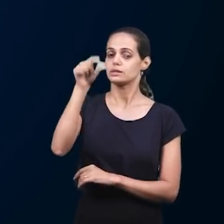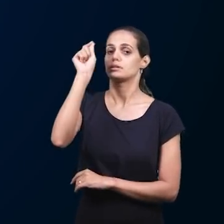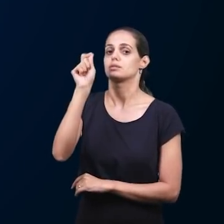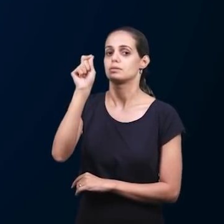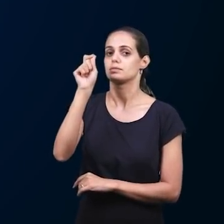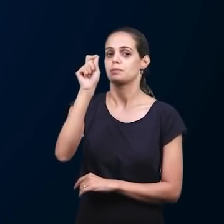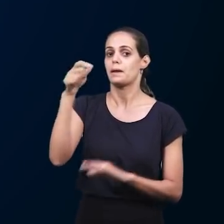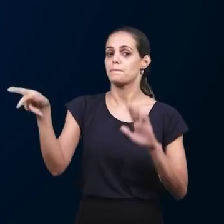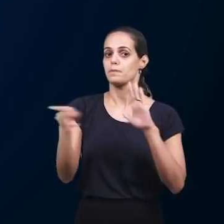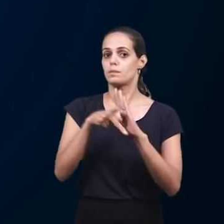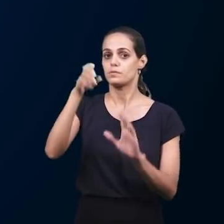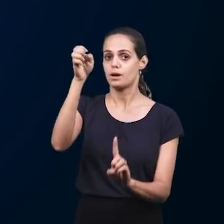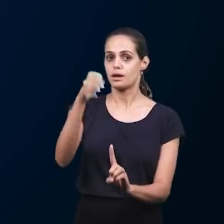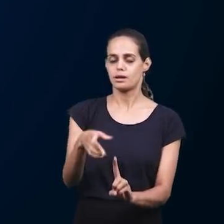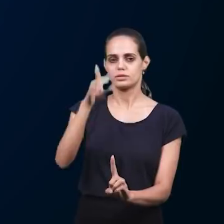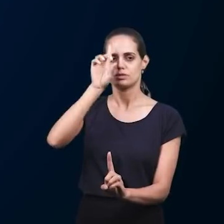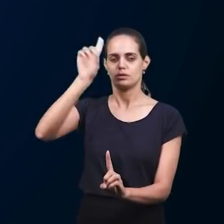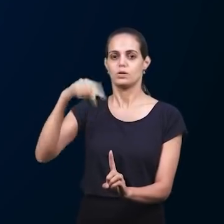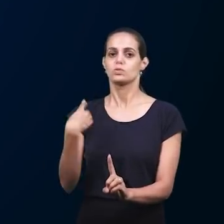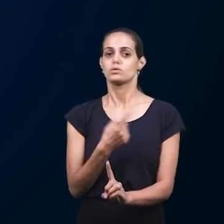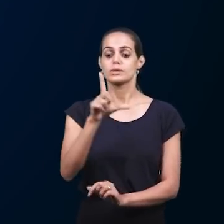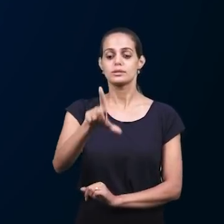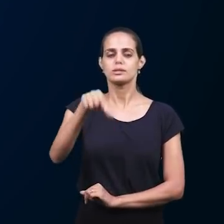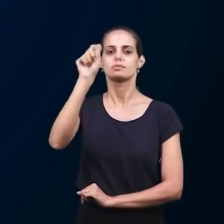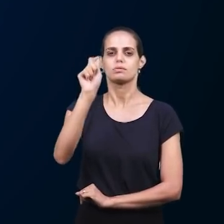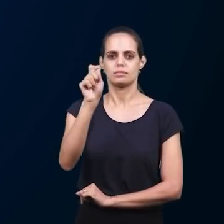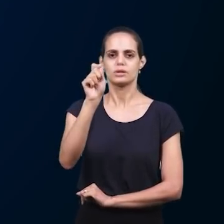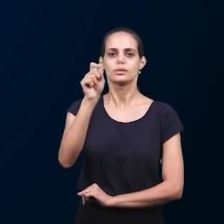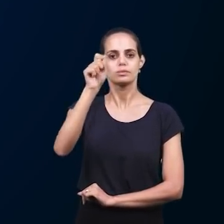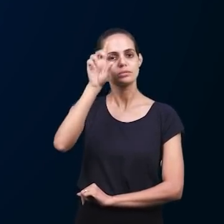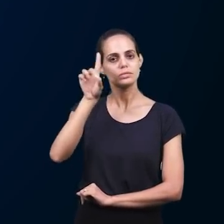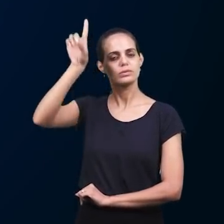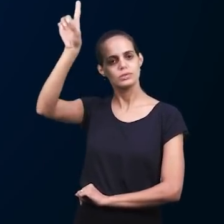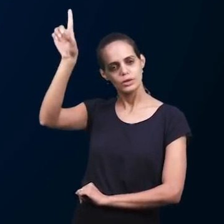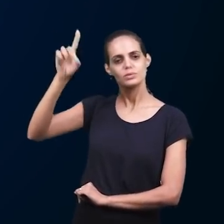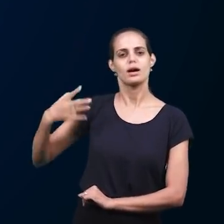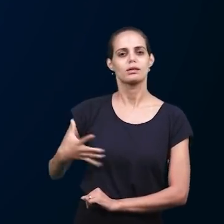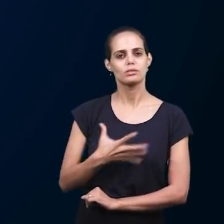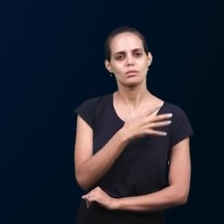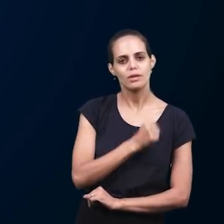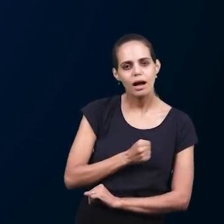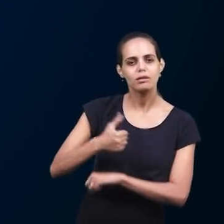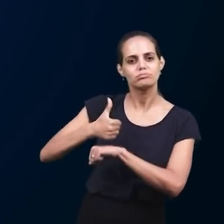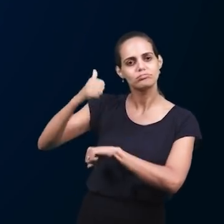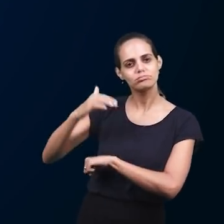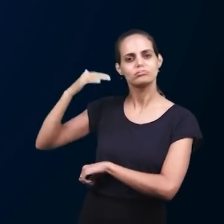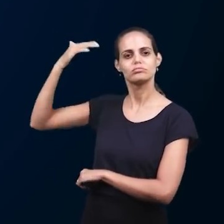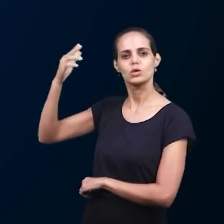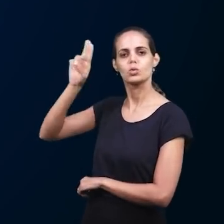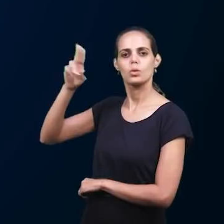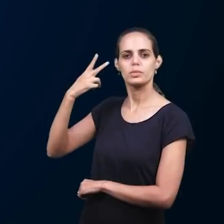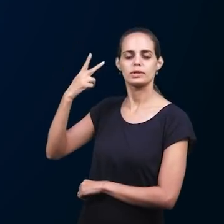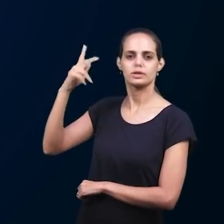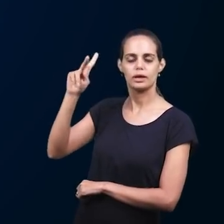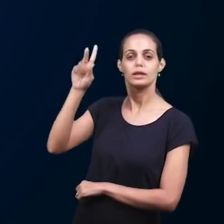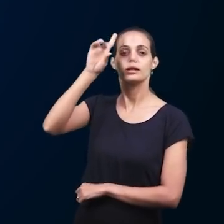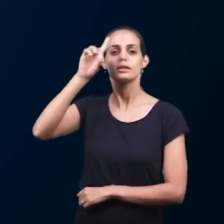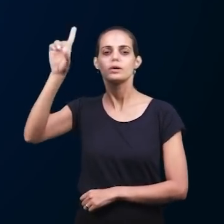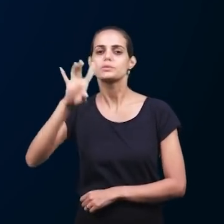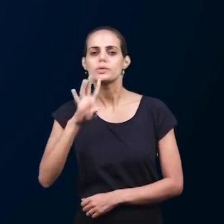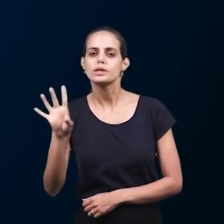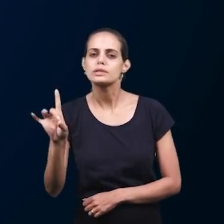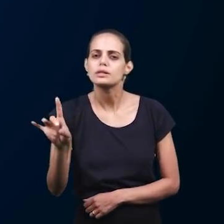graça. Nós fomos escolhidos por Deus para adorar e engrandecer o seu santo nome. Deus conhece